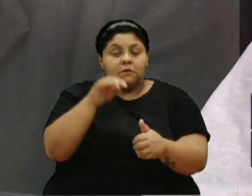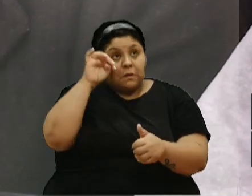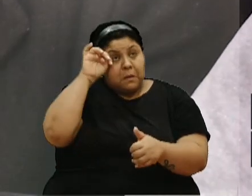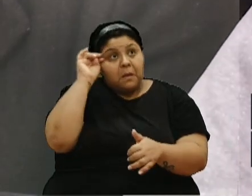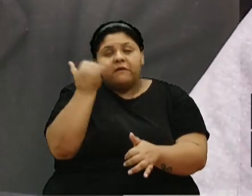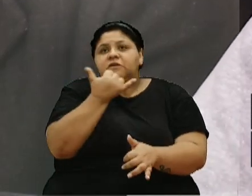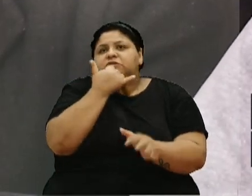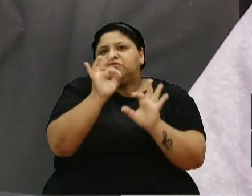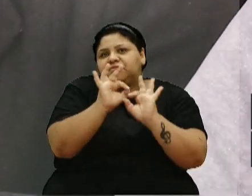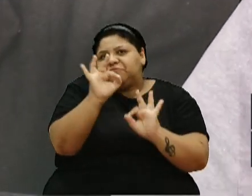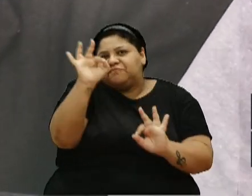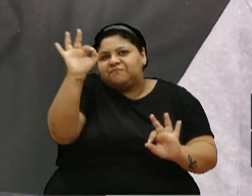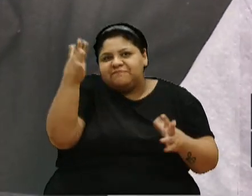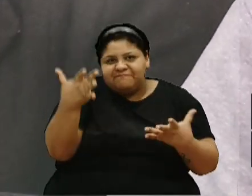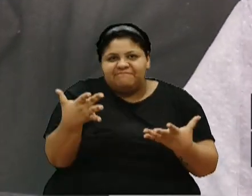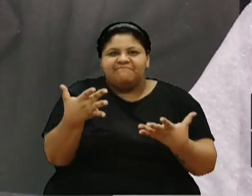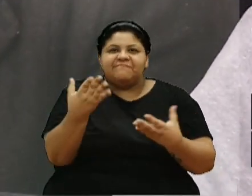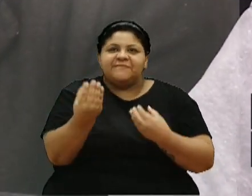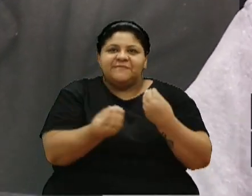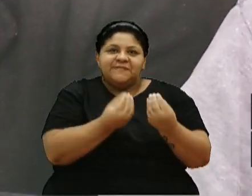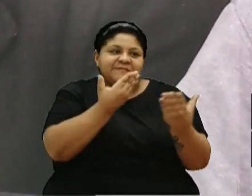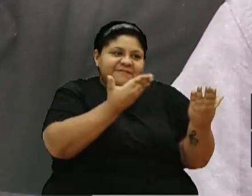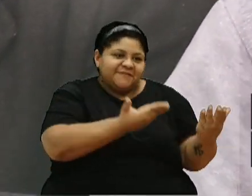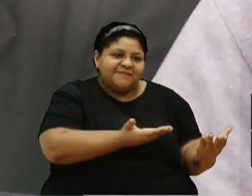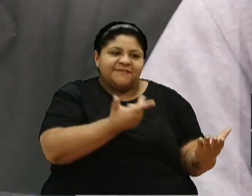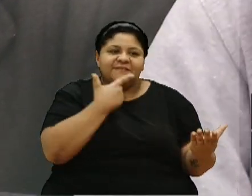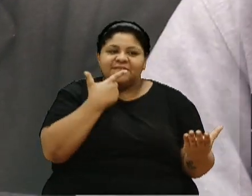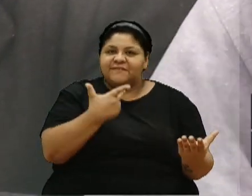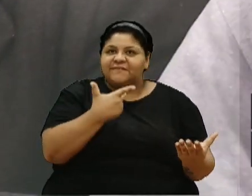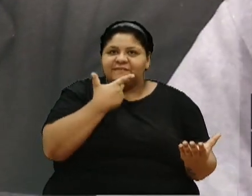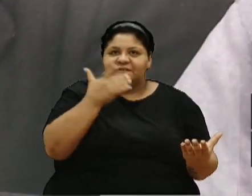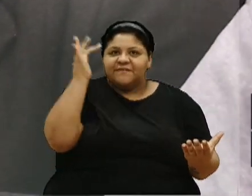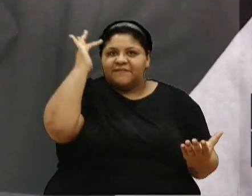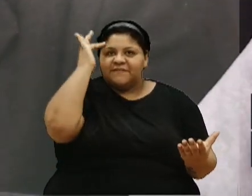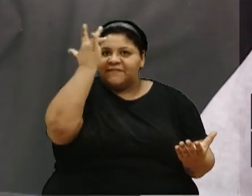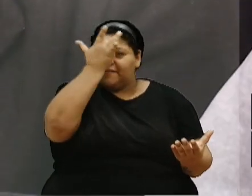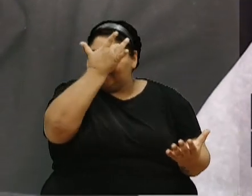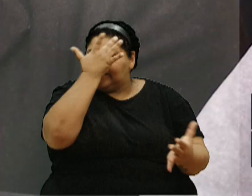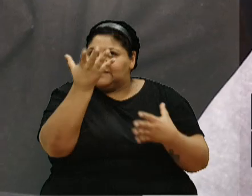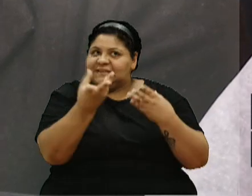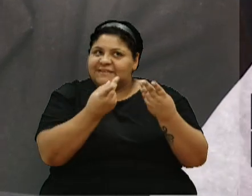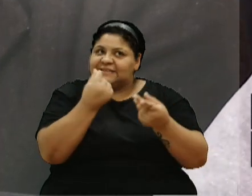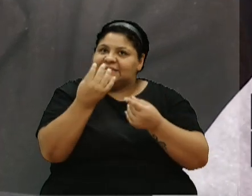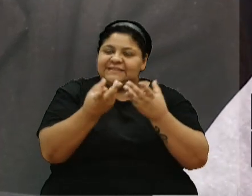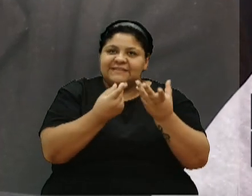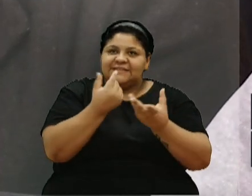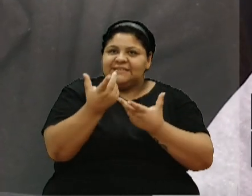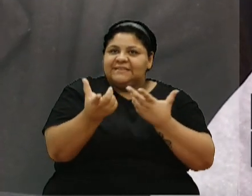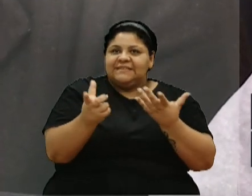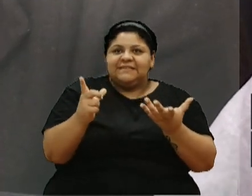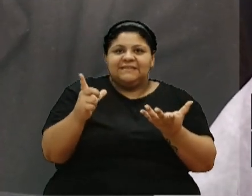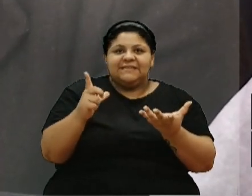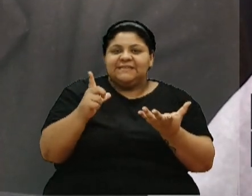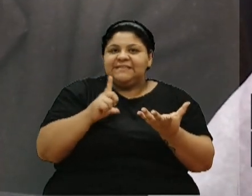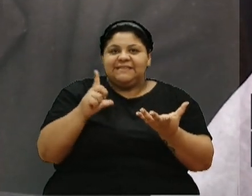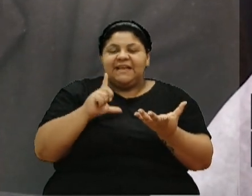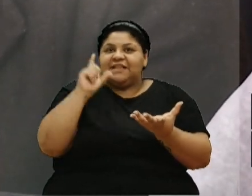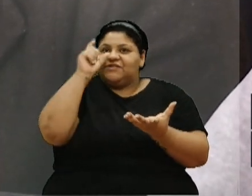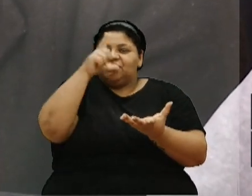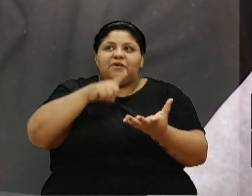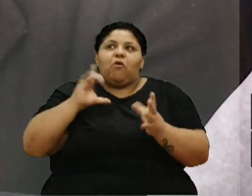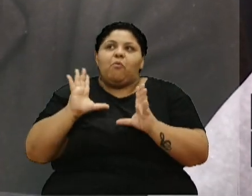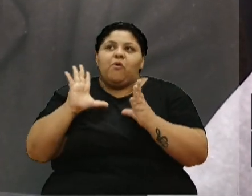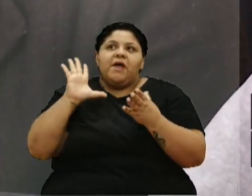Desculpa eu me estender bastante aqui. Como a Jocélia falou, falar em saúde mental é meio... Não tem como resumir algumas coisas.